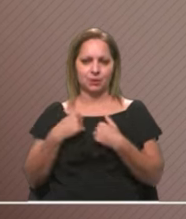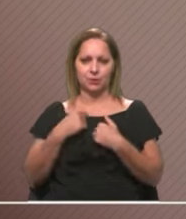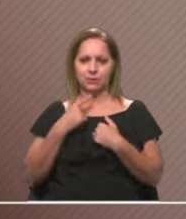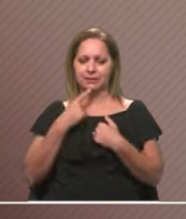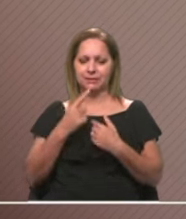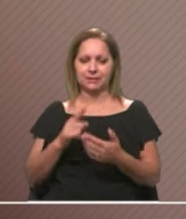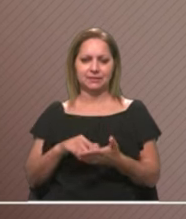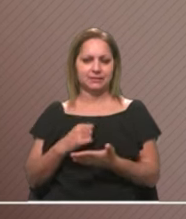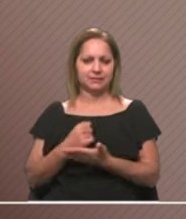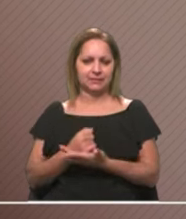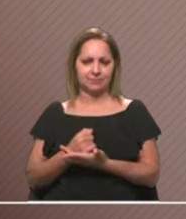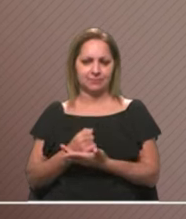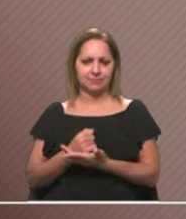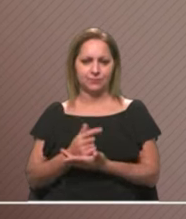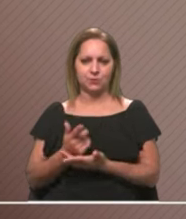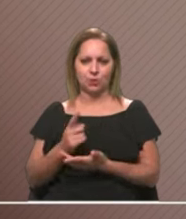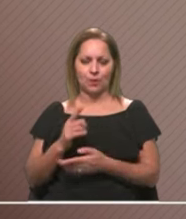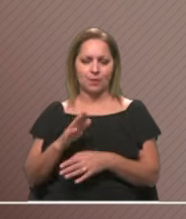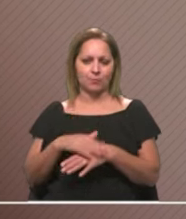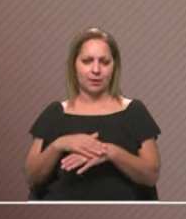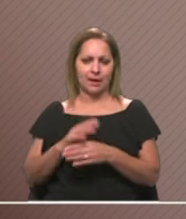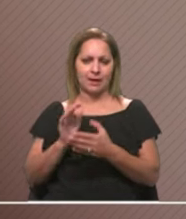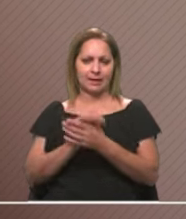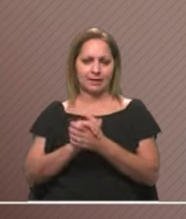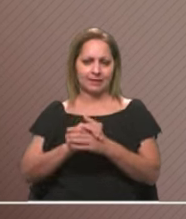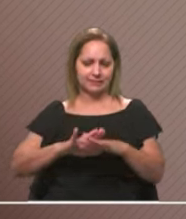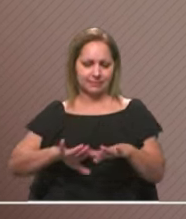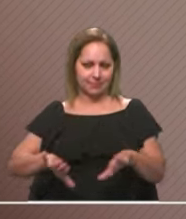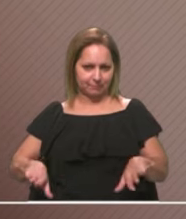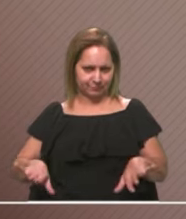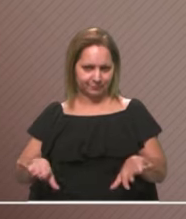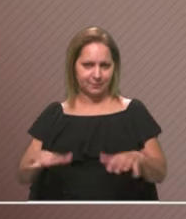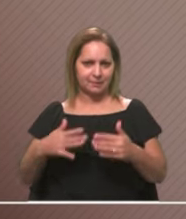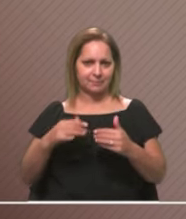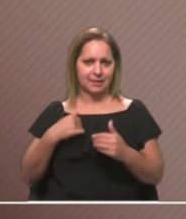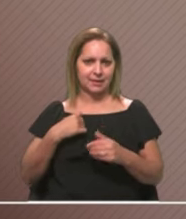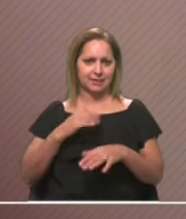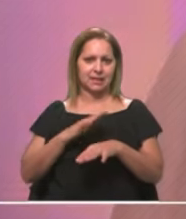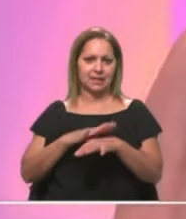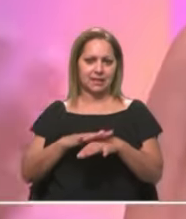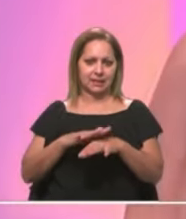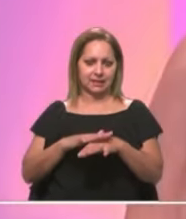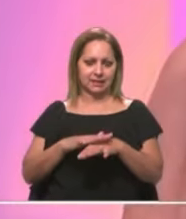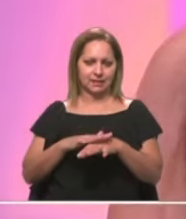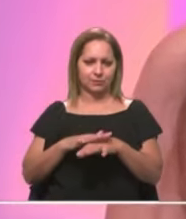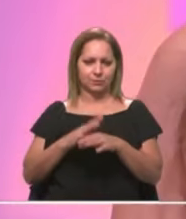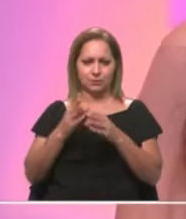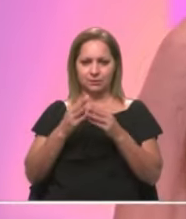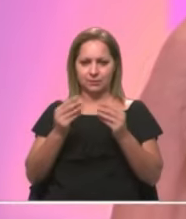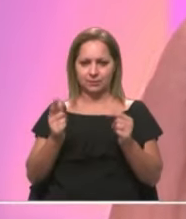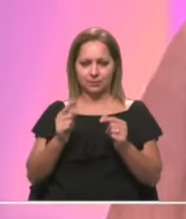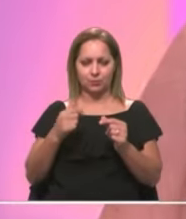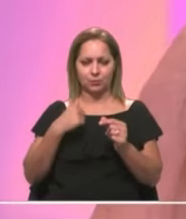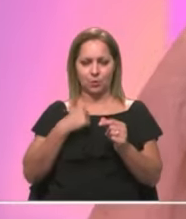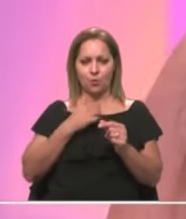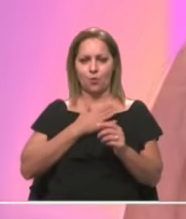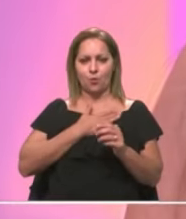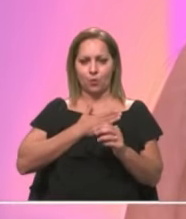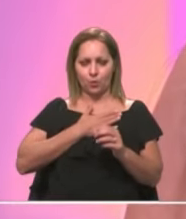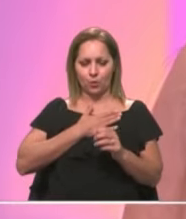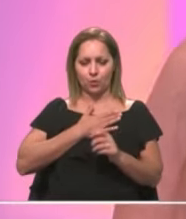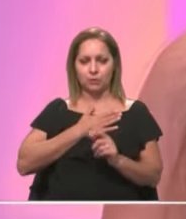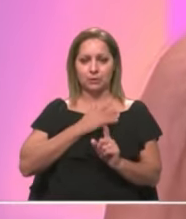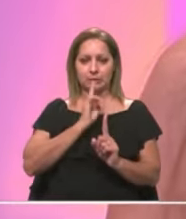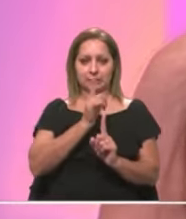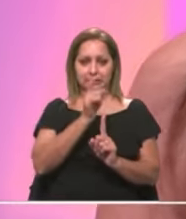isto, não é pelo casamento ter acabado, que obviamente o carinho que nós sentimos pela pessoa se desvanece. Eu continuo a gostar do